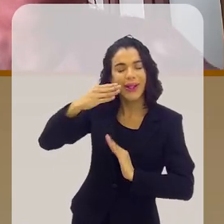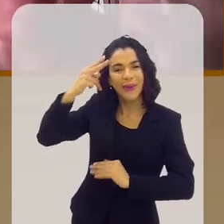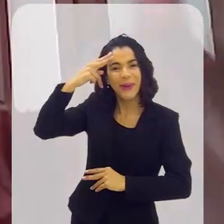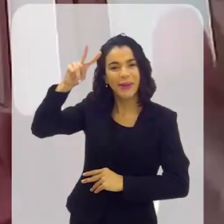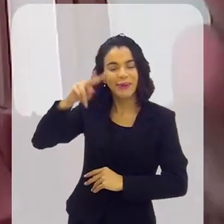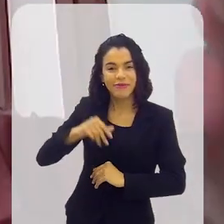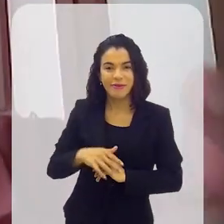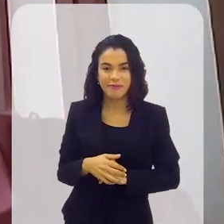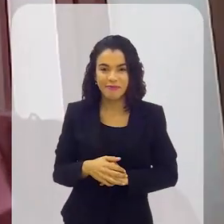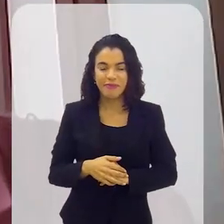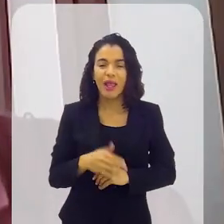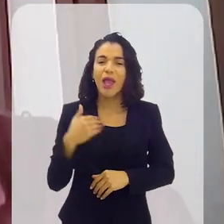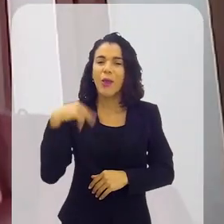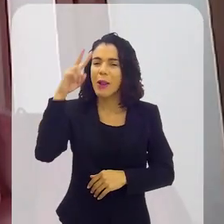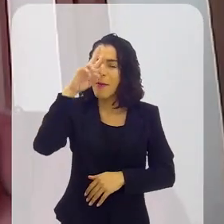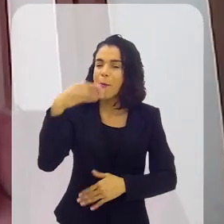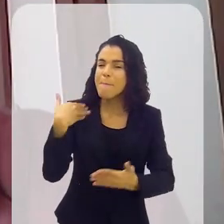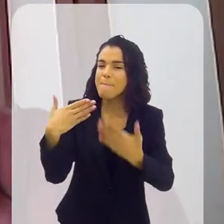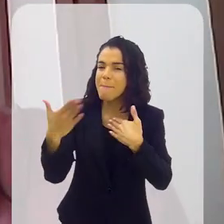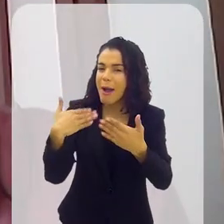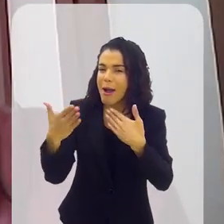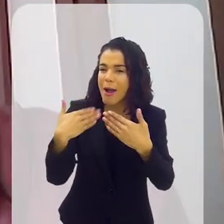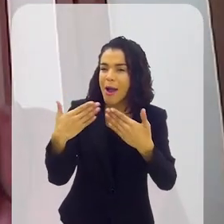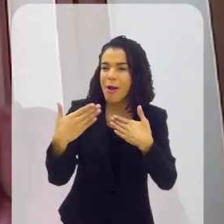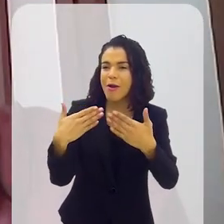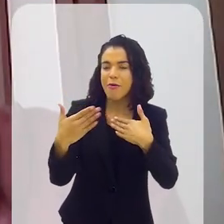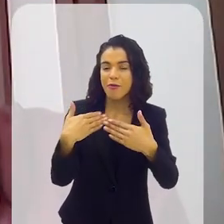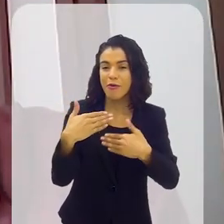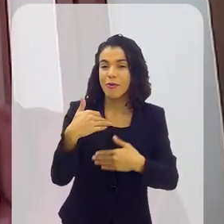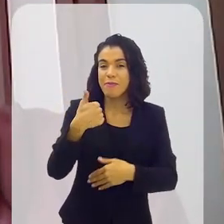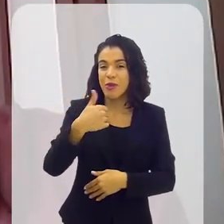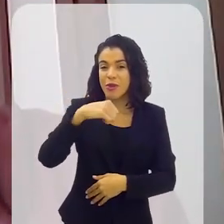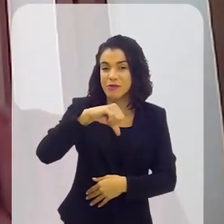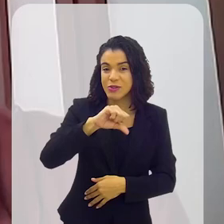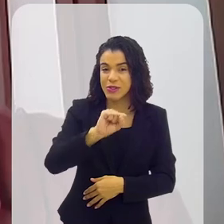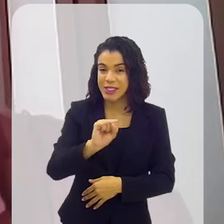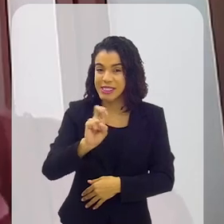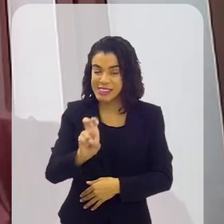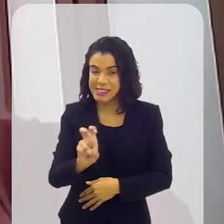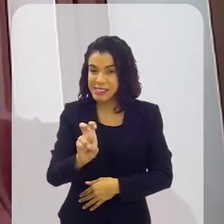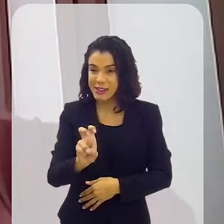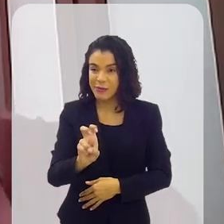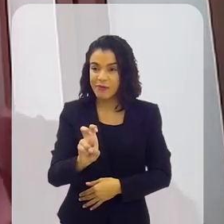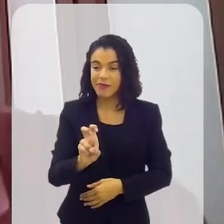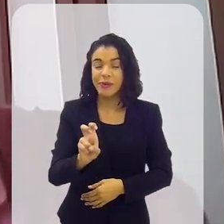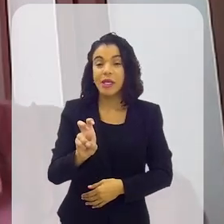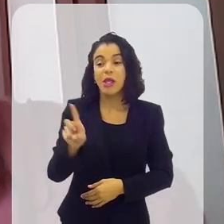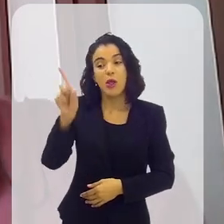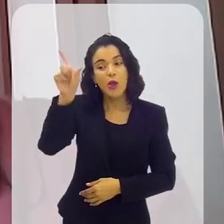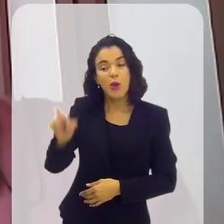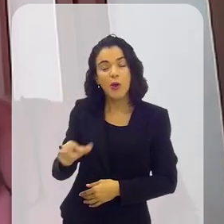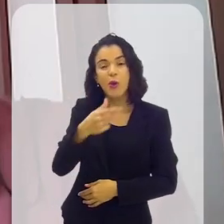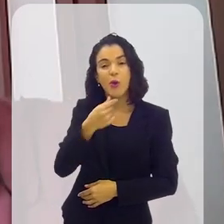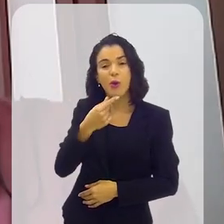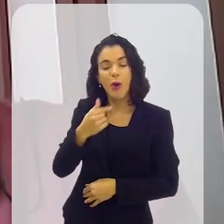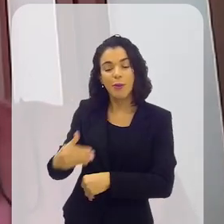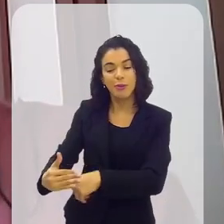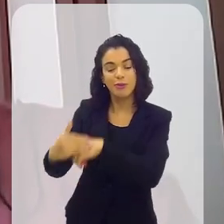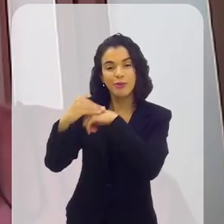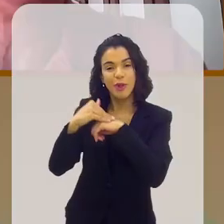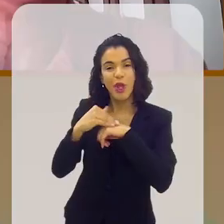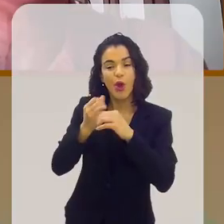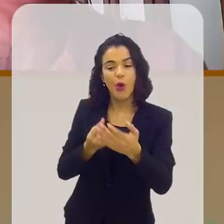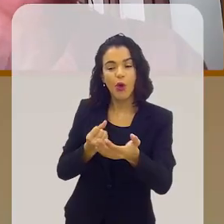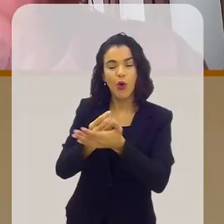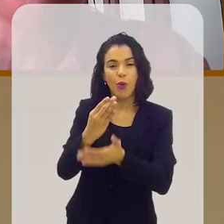eu não lembrava. Aí eu lembrei e vi um papo que eu fiz tive com o Alminho em 85, e ele me